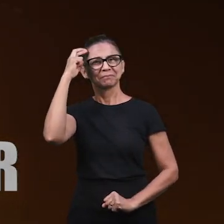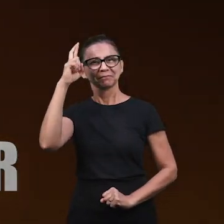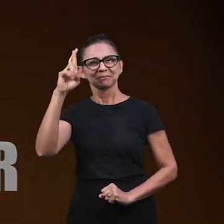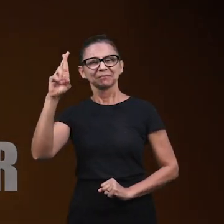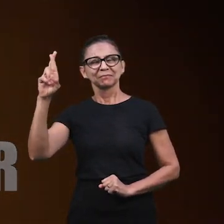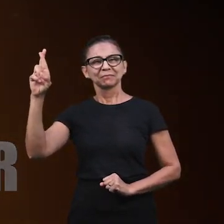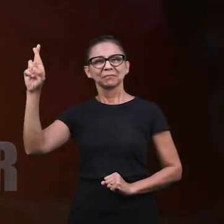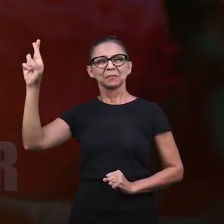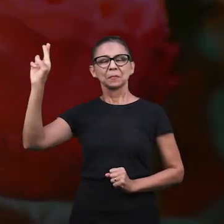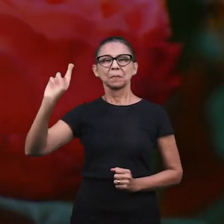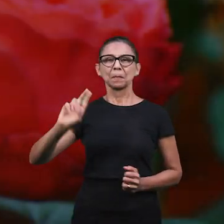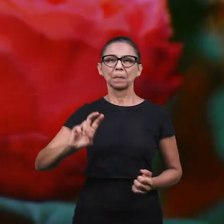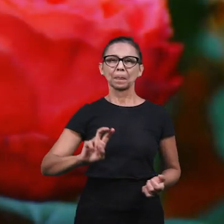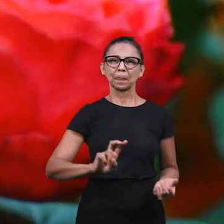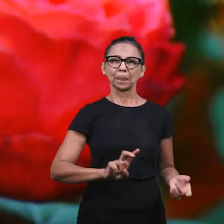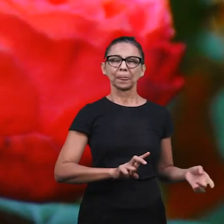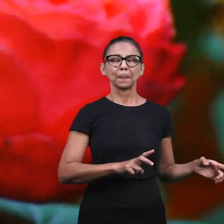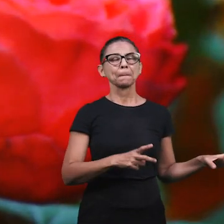Senhor.